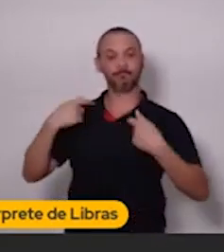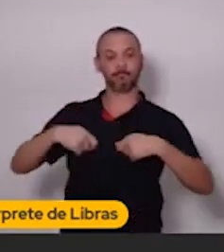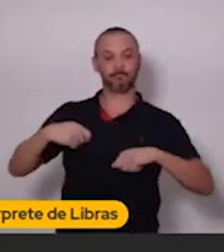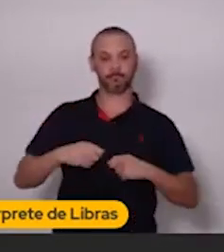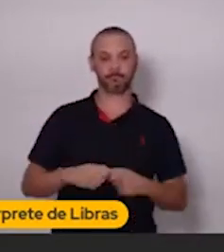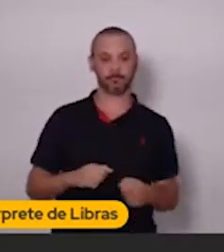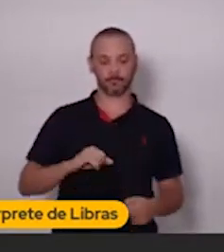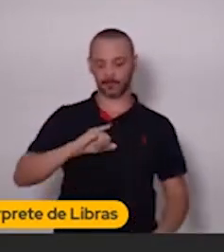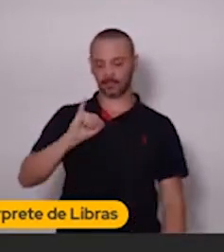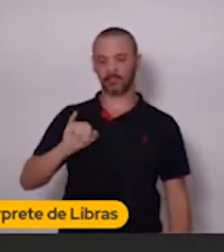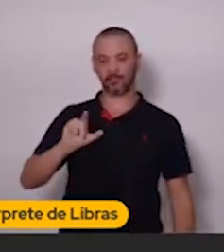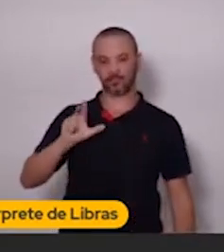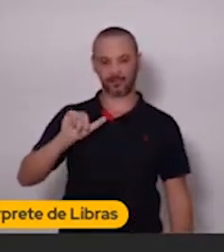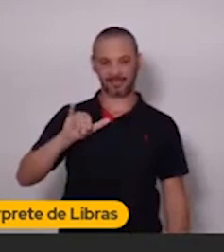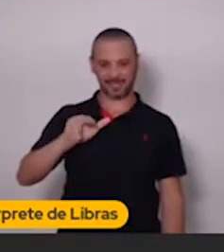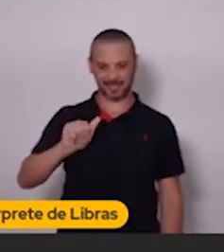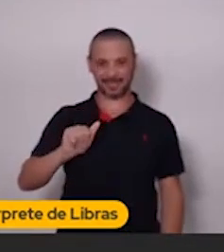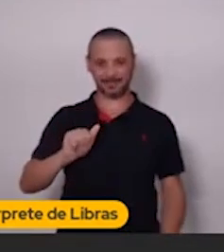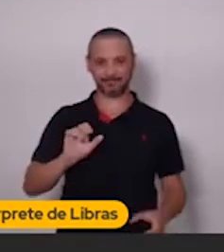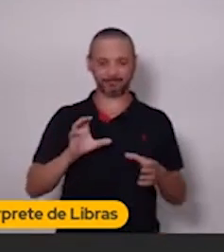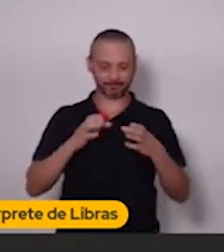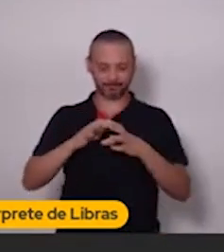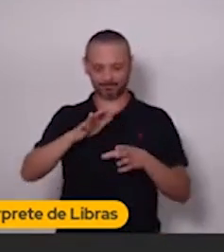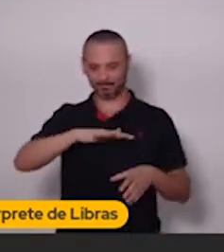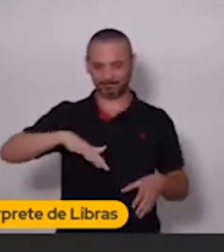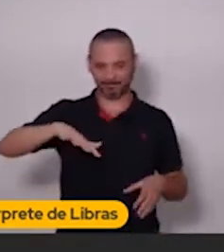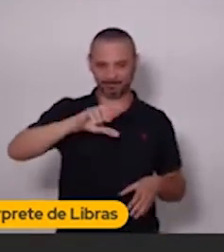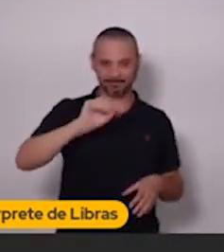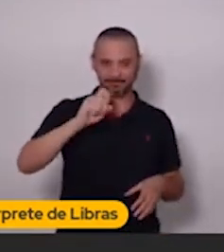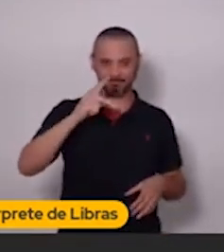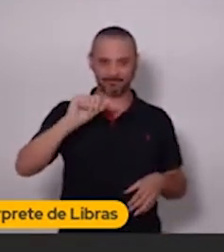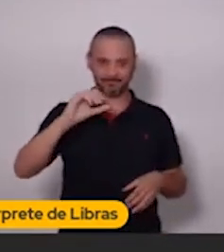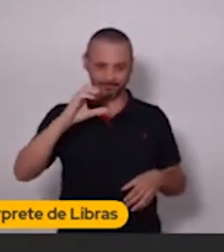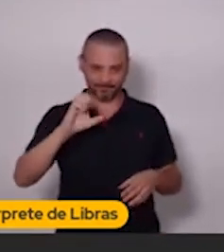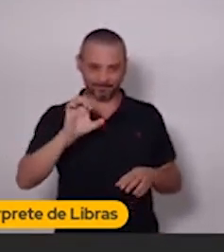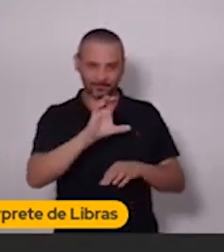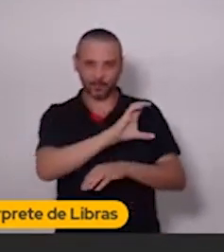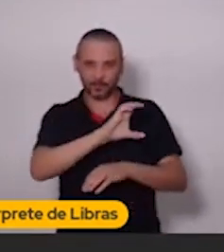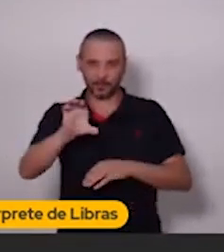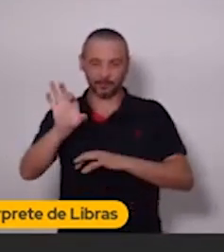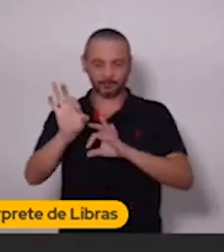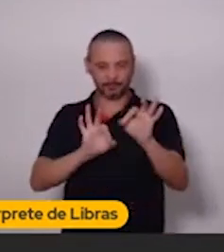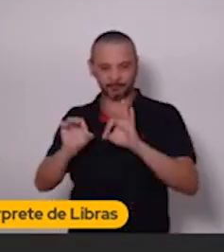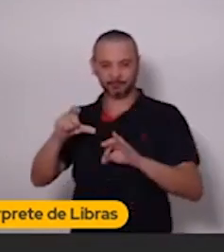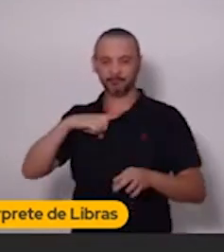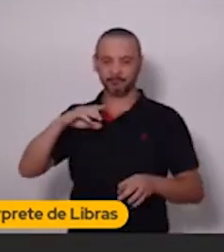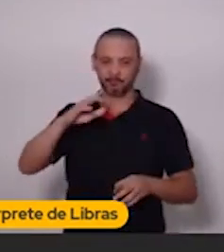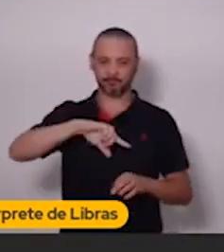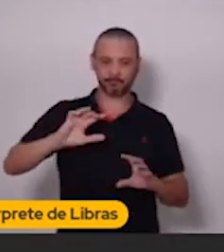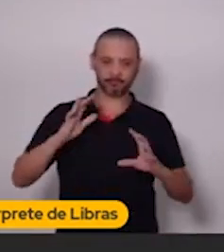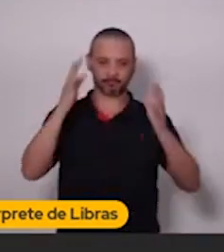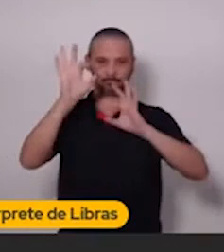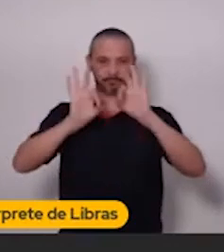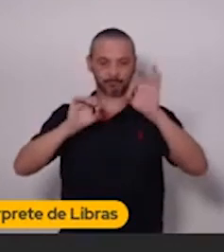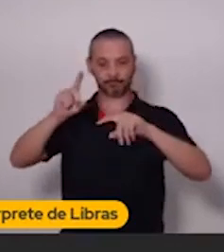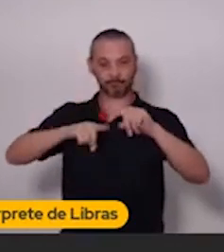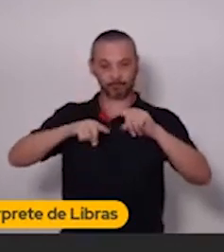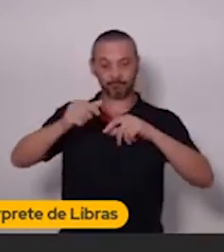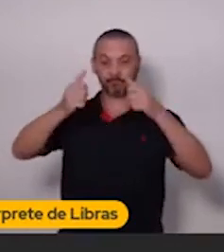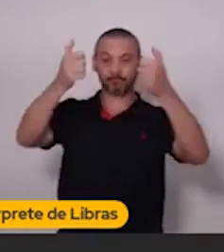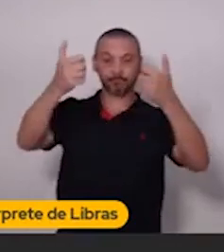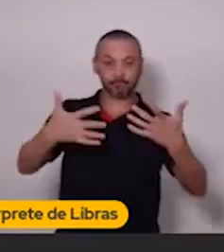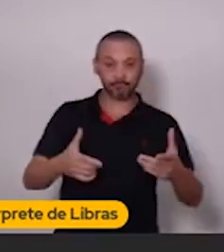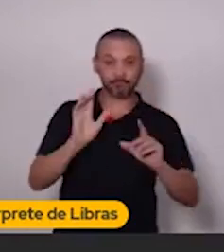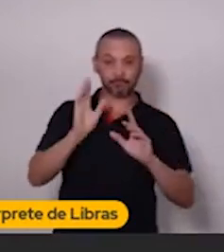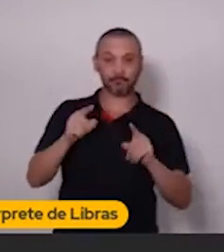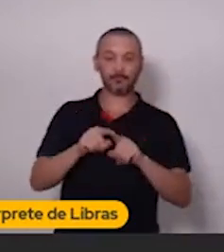que é da equipe do YouTube Space, também coordenadora de produção, que foi quem preparou esse material, uma